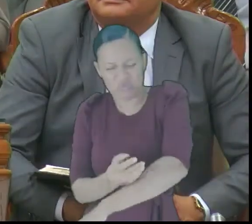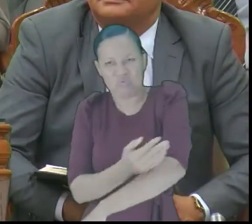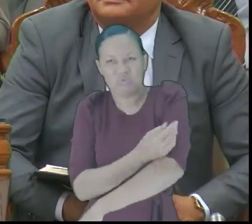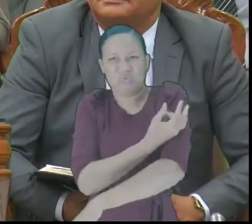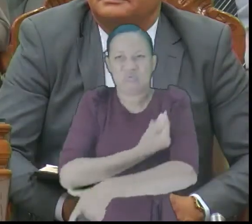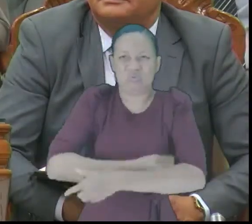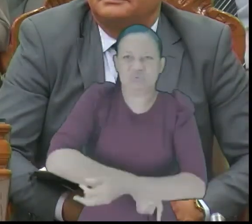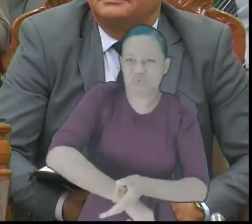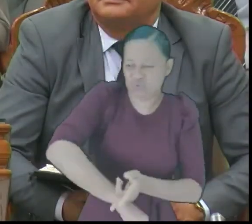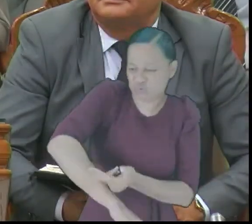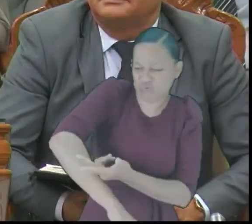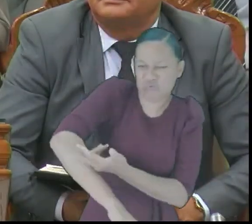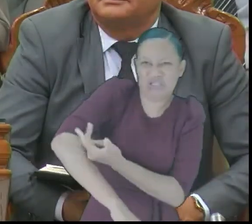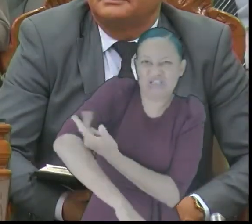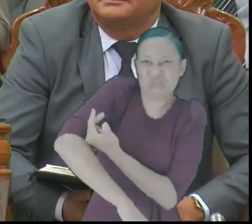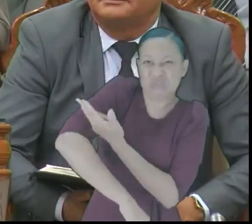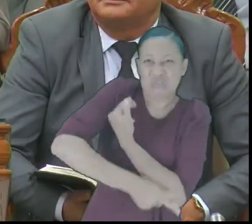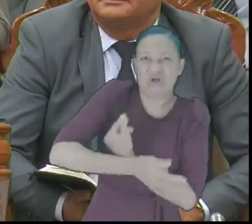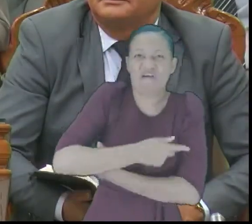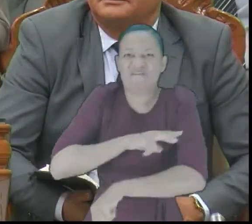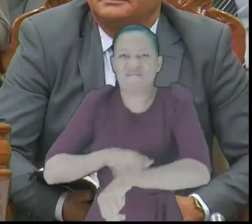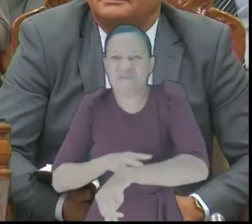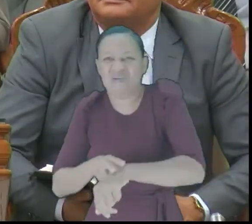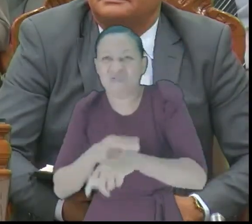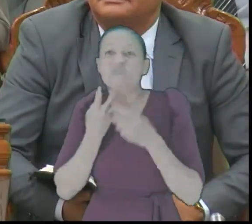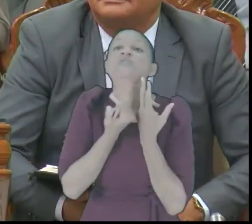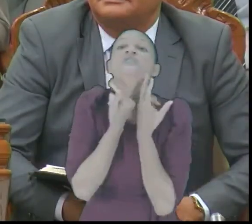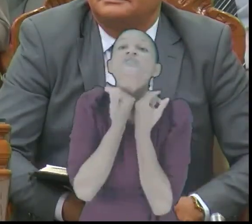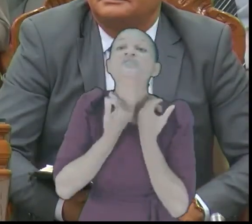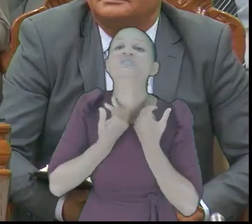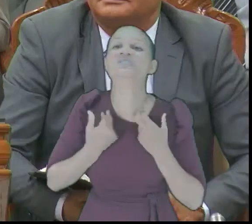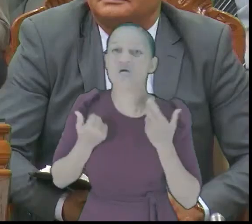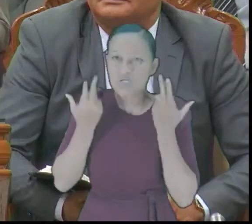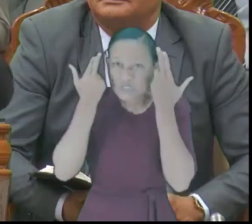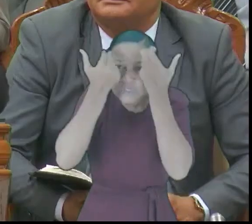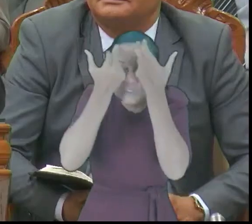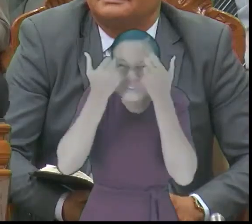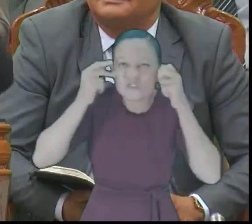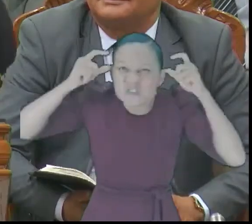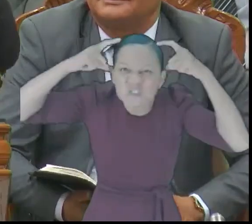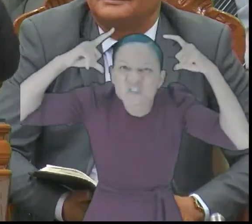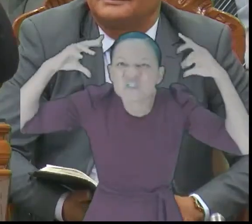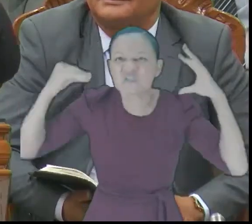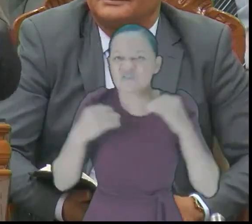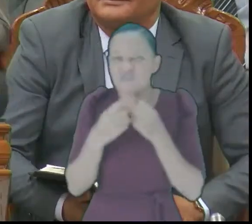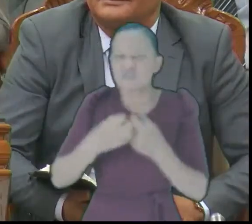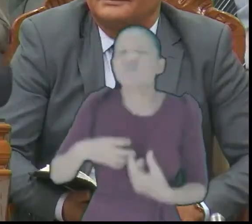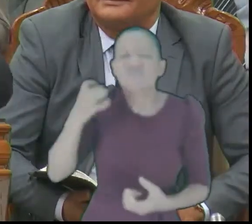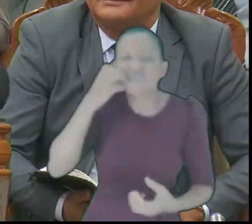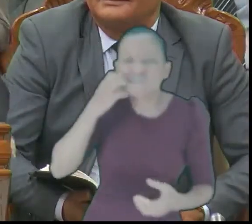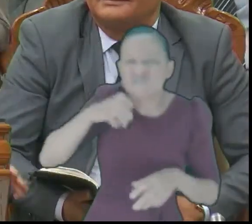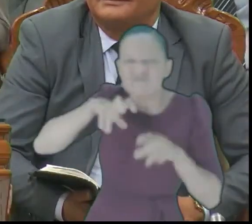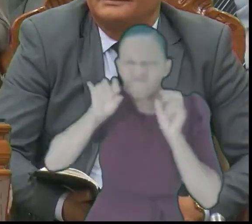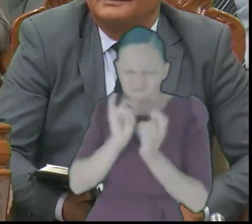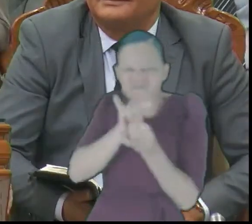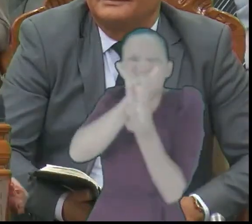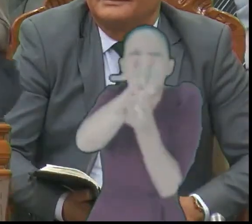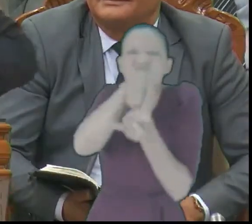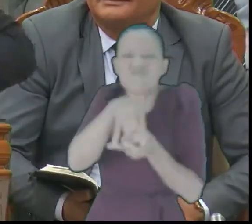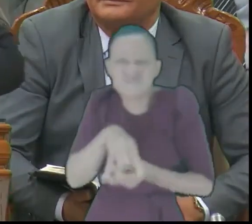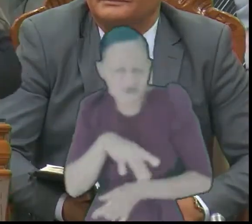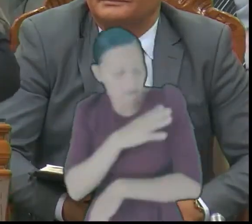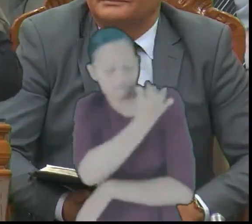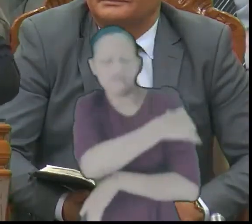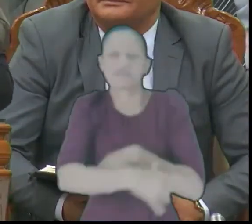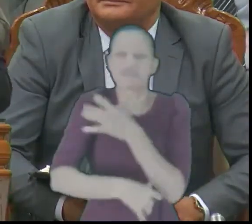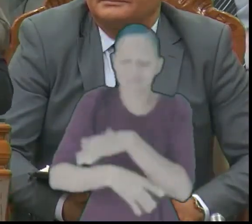verde? Um desenho de uma catenga, um desenho de um calango, um desenho de uma cobra, um desenho de um lobisomem, um desenho de um cachorro com os dentes de fora. Por que eu não faço isso? Porque